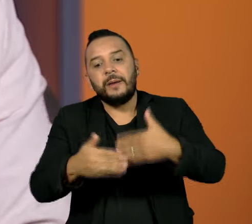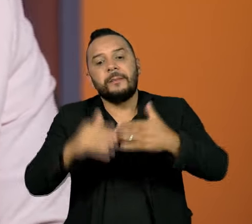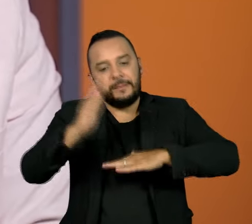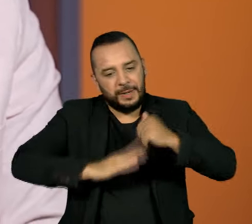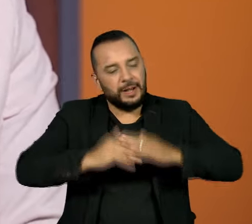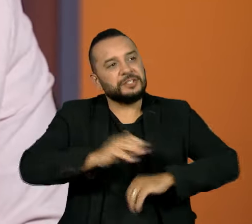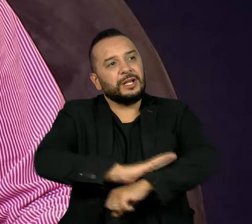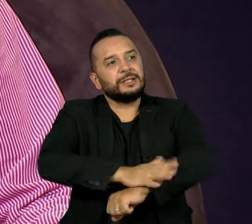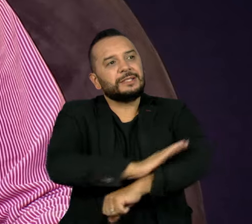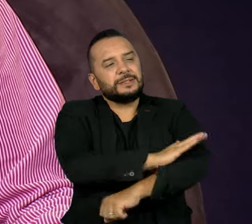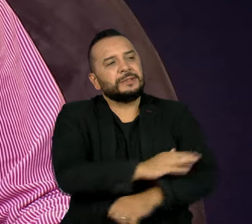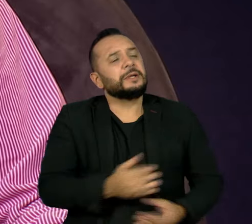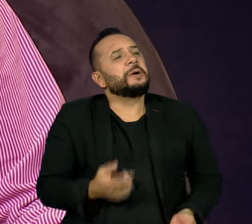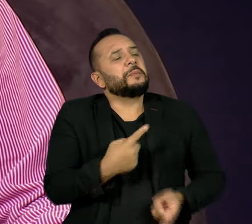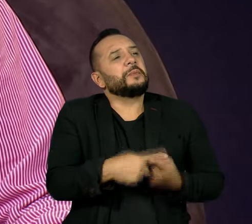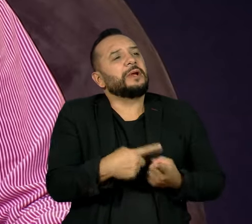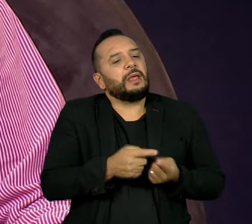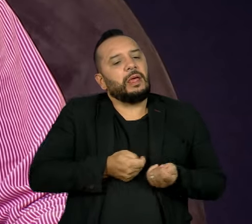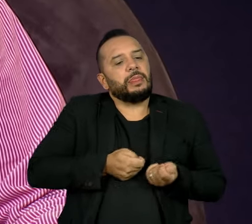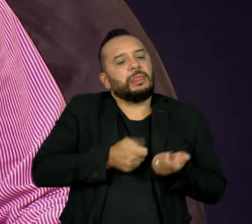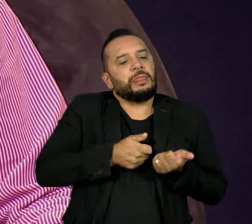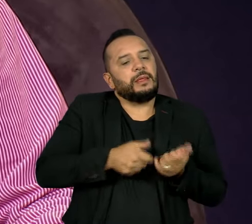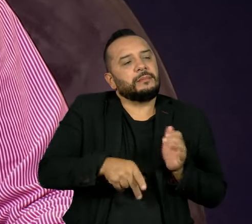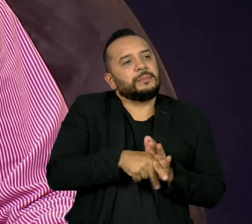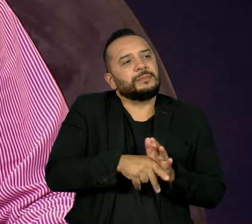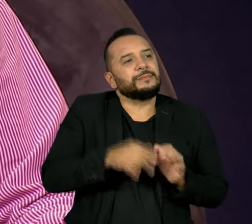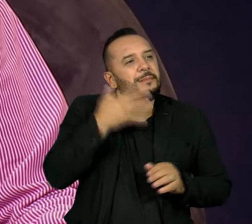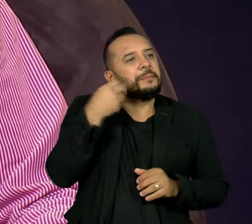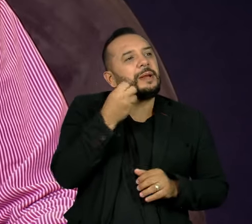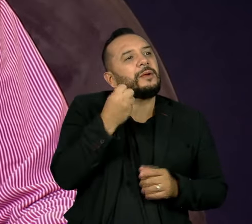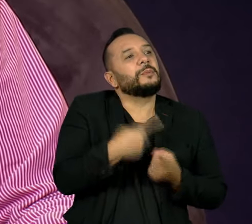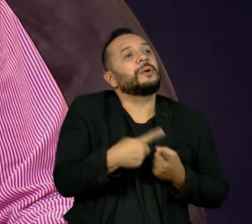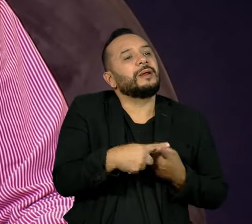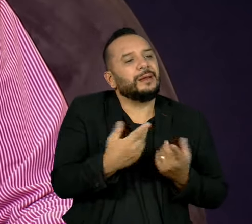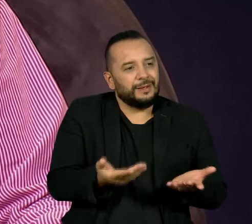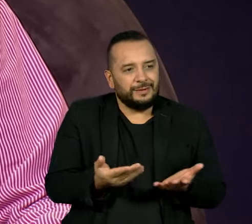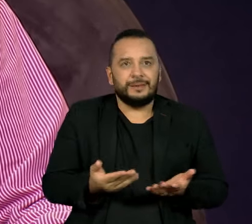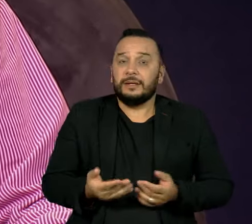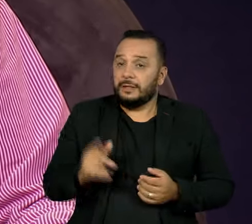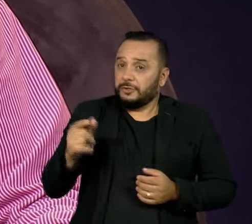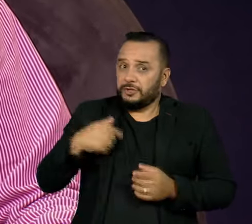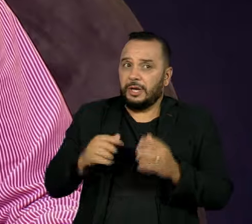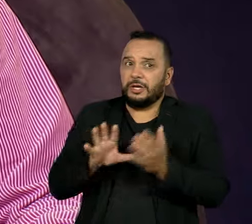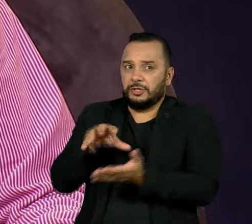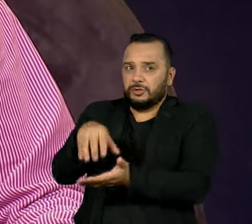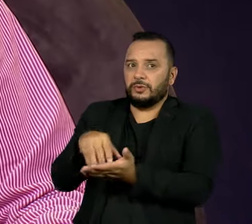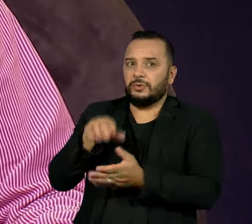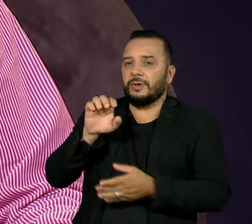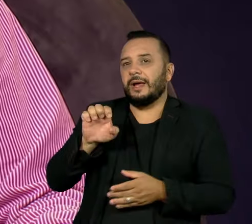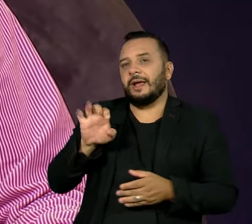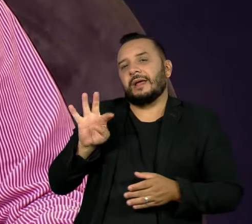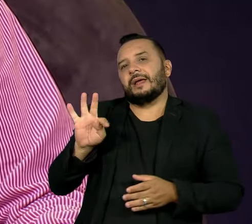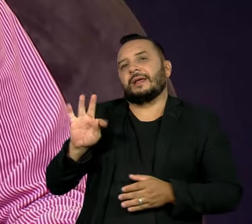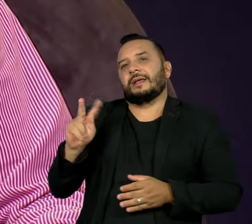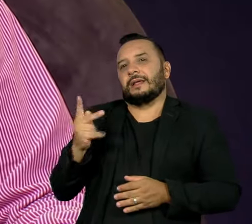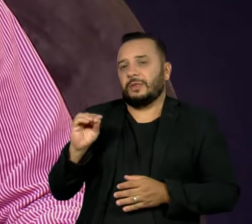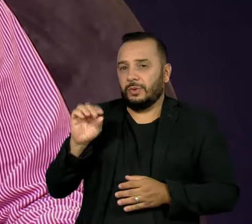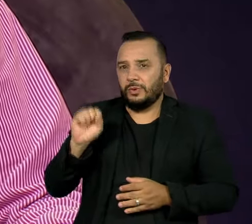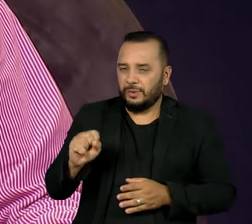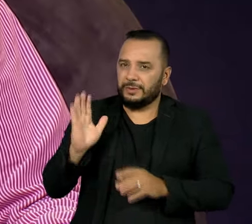é branco? O Instituto Ethos, que é um instituto muito importante, que faz uma pesquisa com mais de 600 das